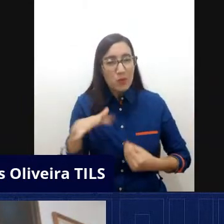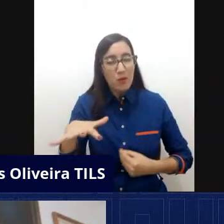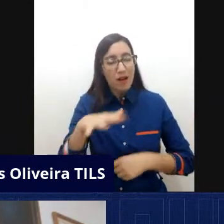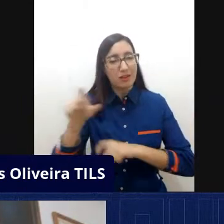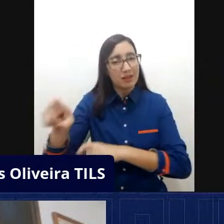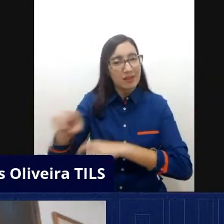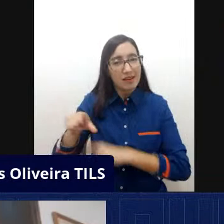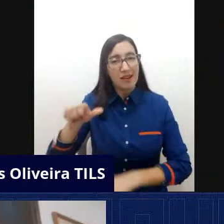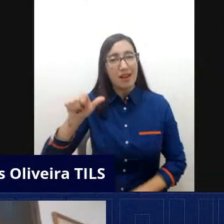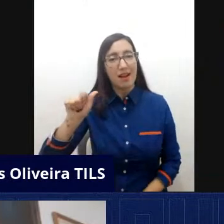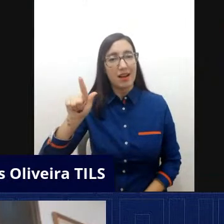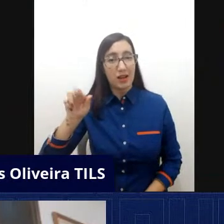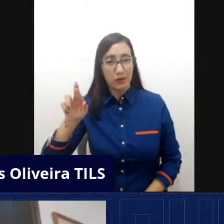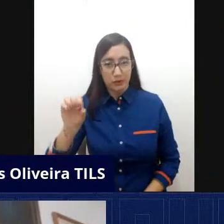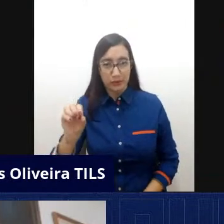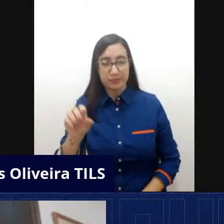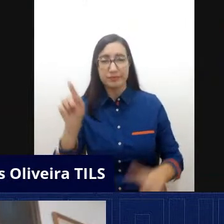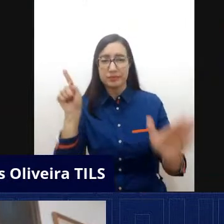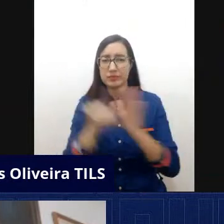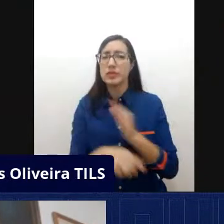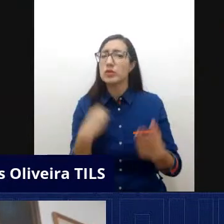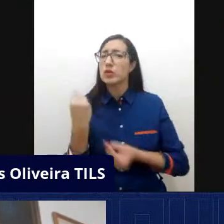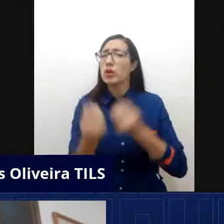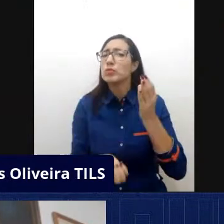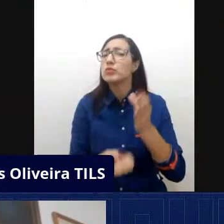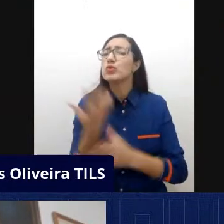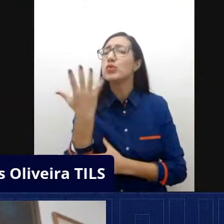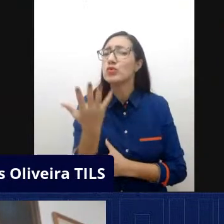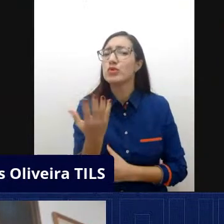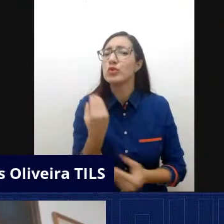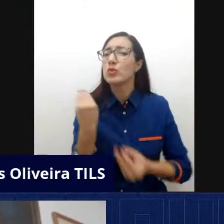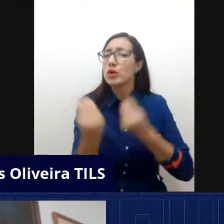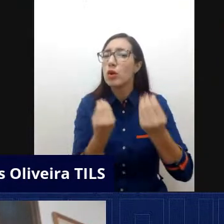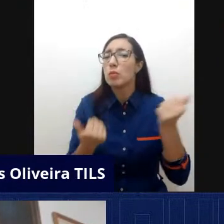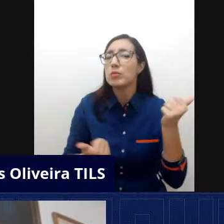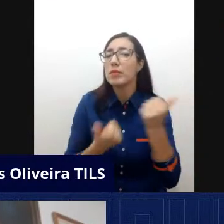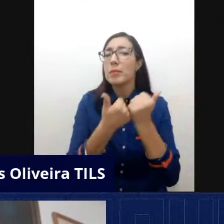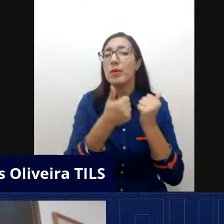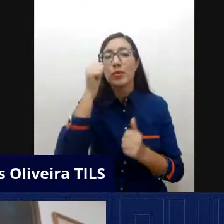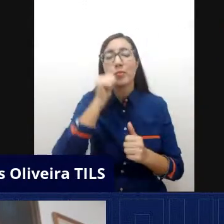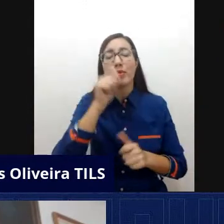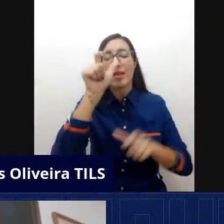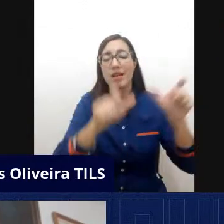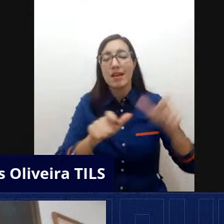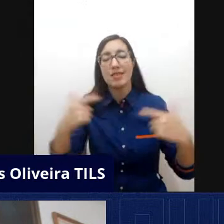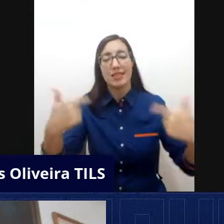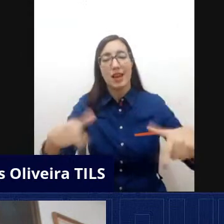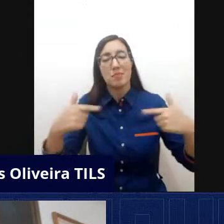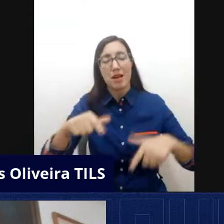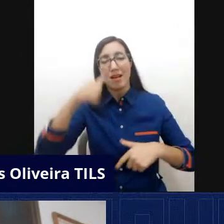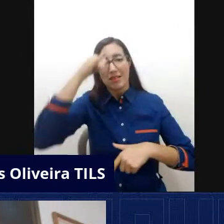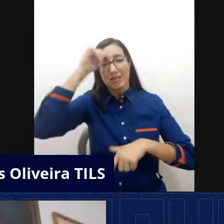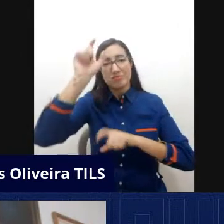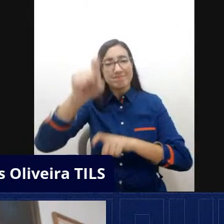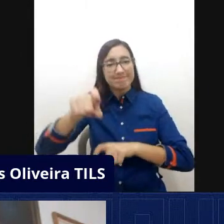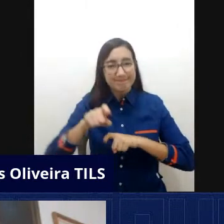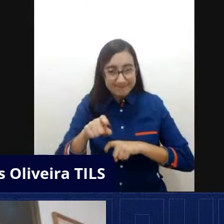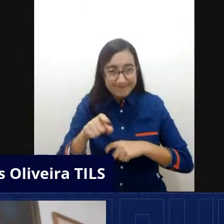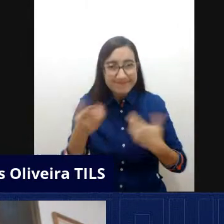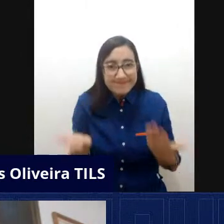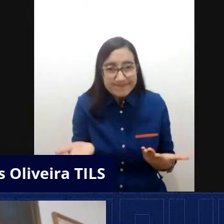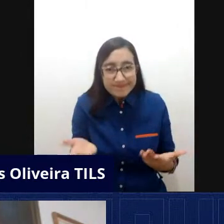campanha e como é que ela tem colaborado, né, para a vida das mulheres no campo? Então, boa noite,